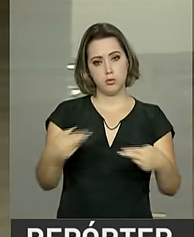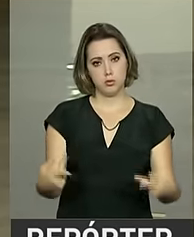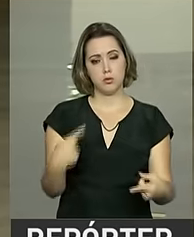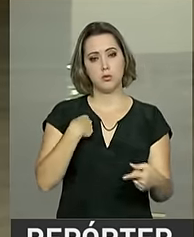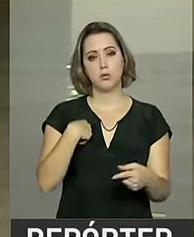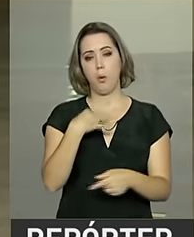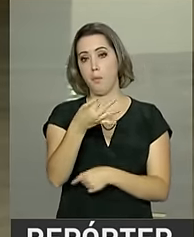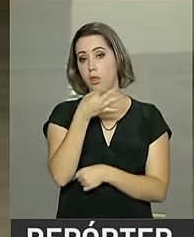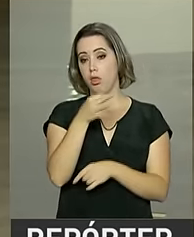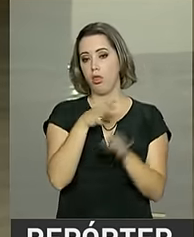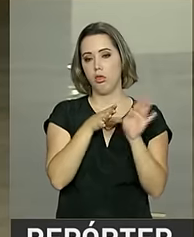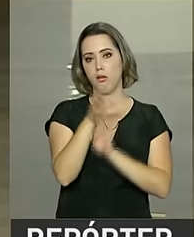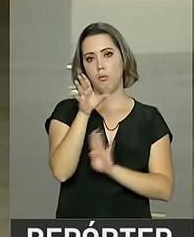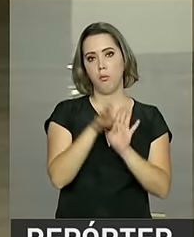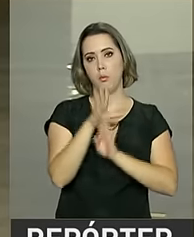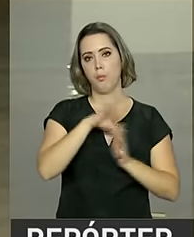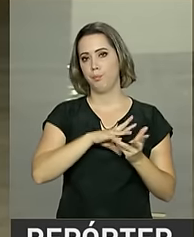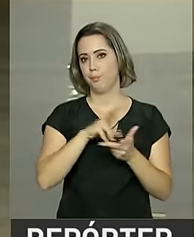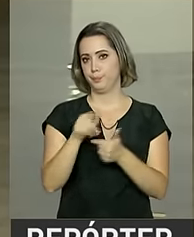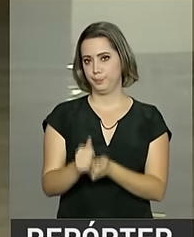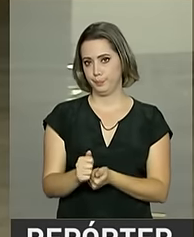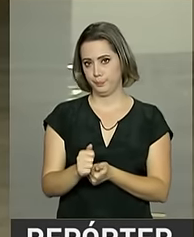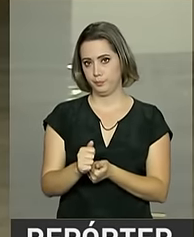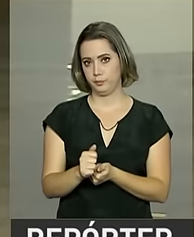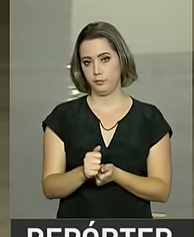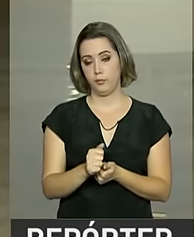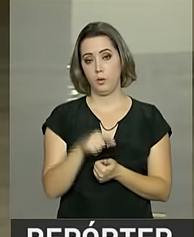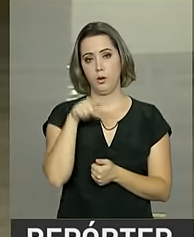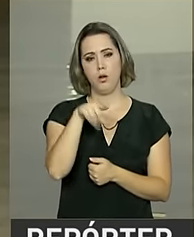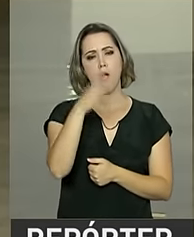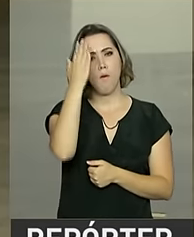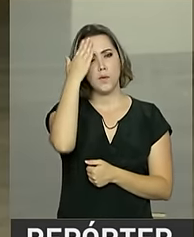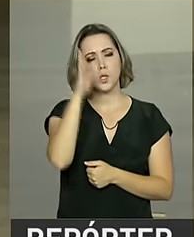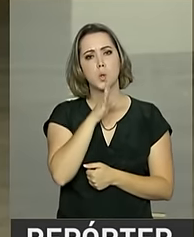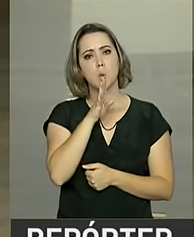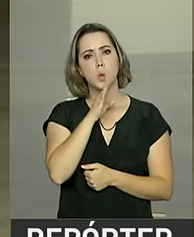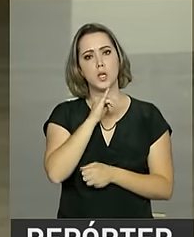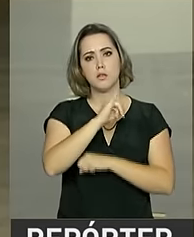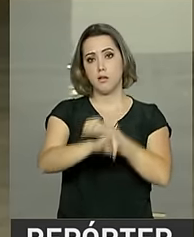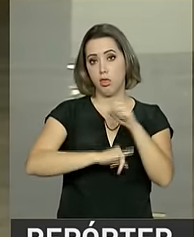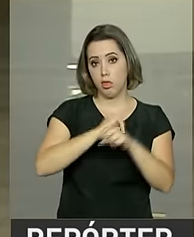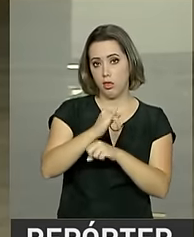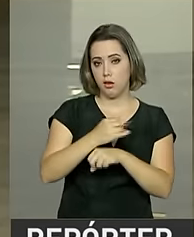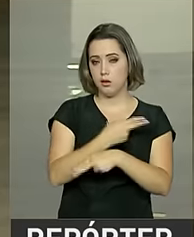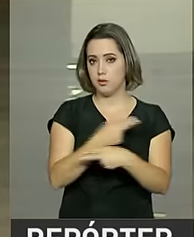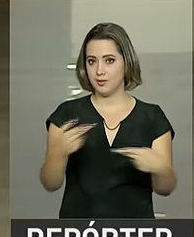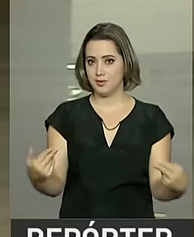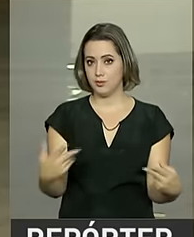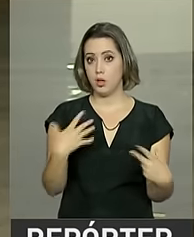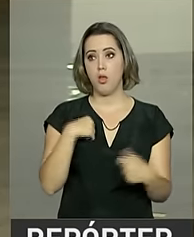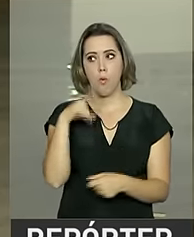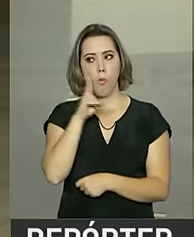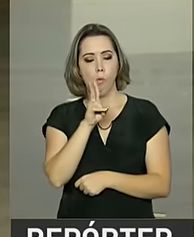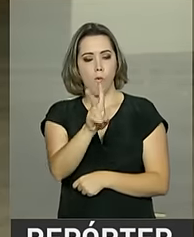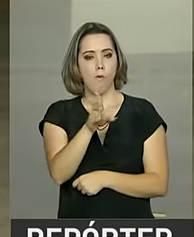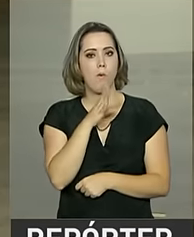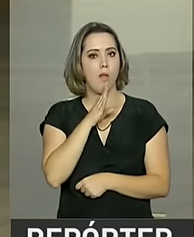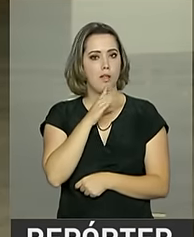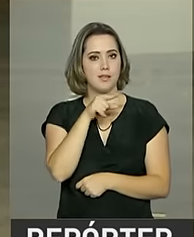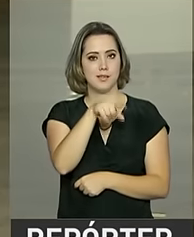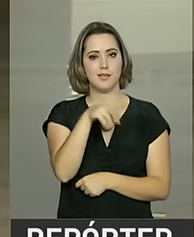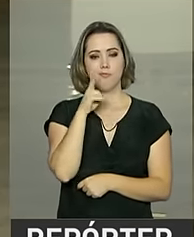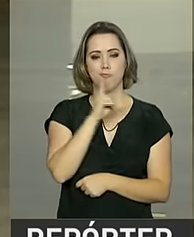consulta pública internacional Mas você sabe o que é internet das coisas eu fui conferir veja agora